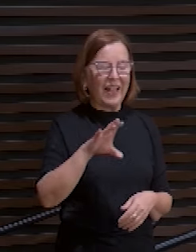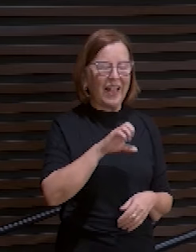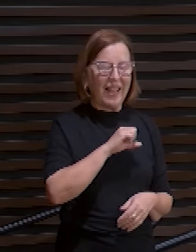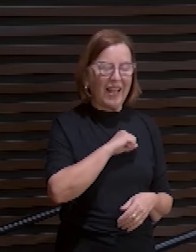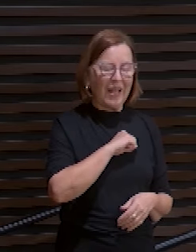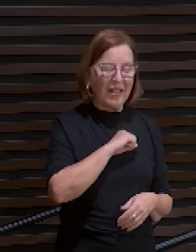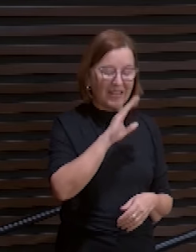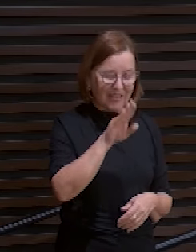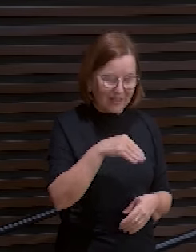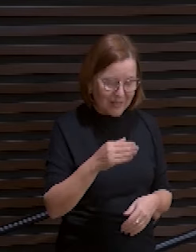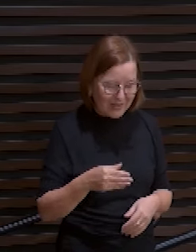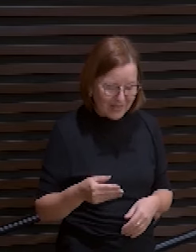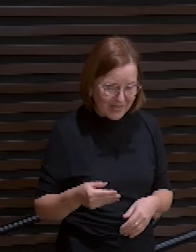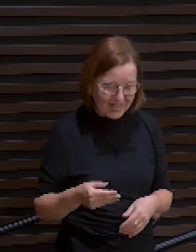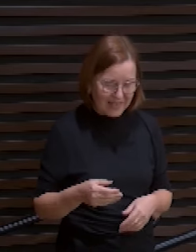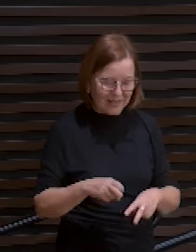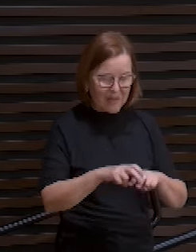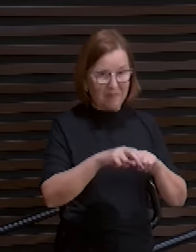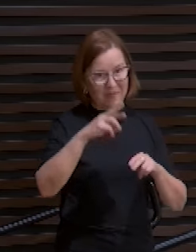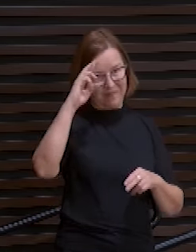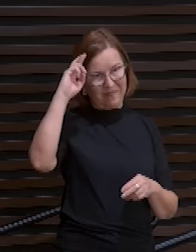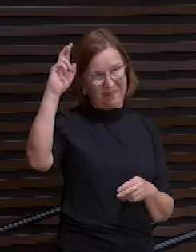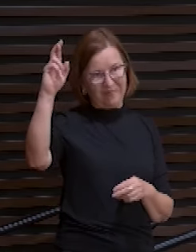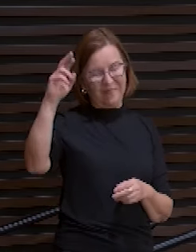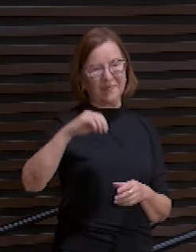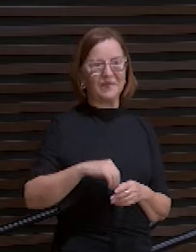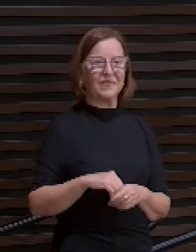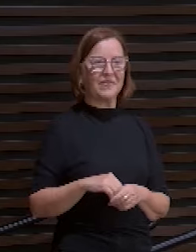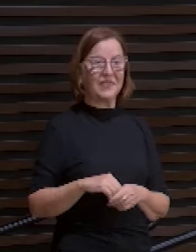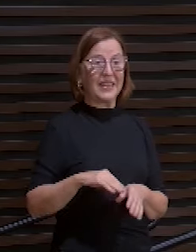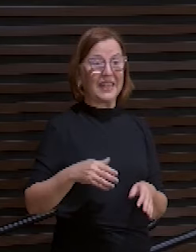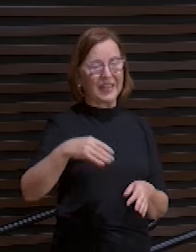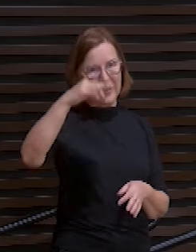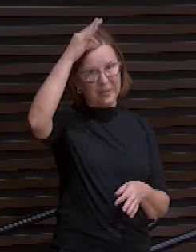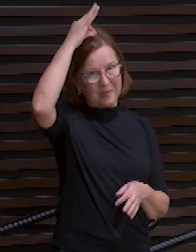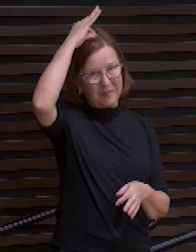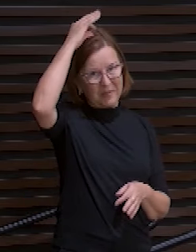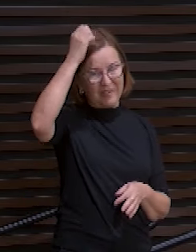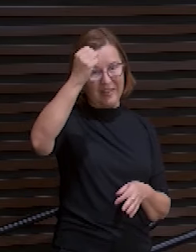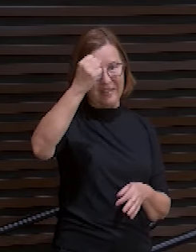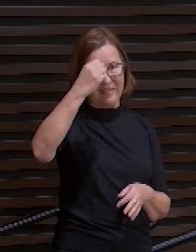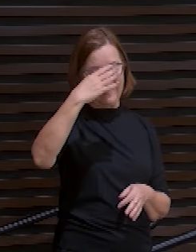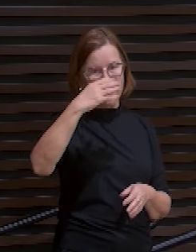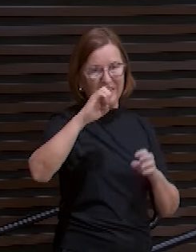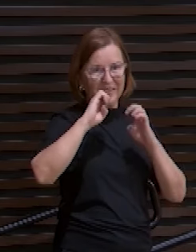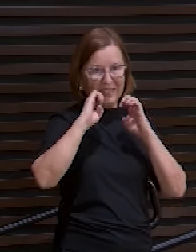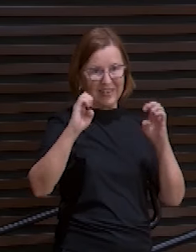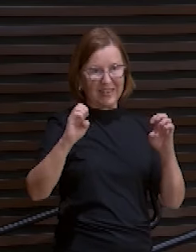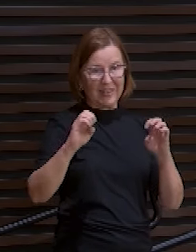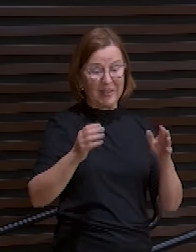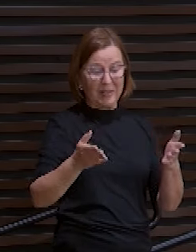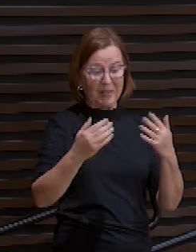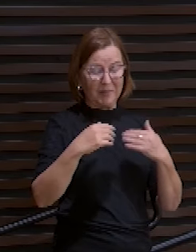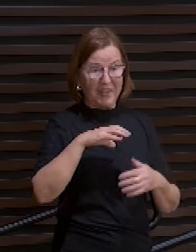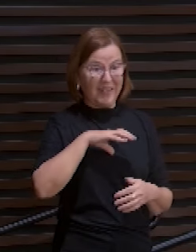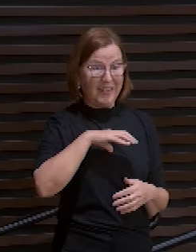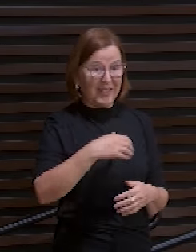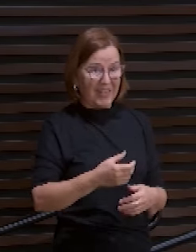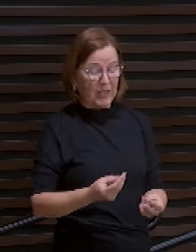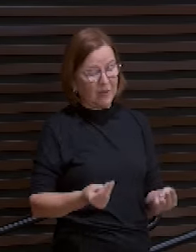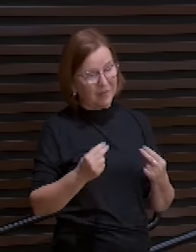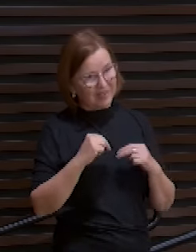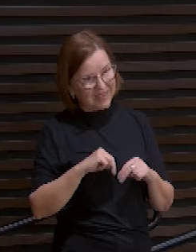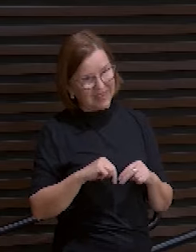fato contant espito meela oang mead e humade